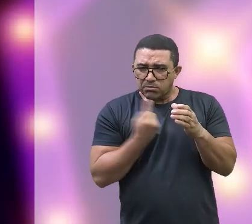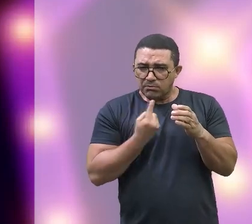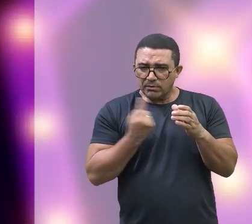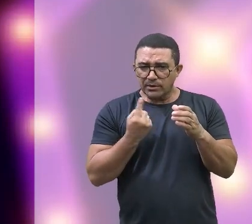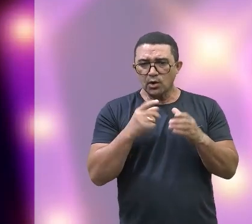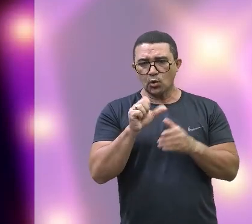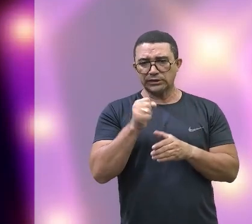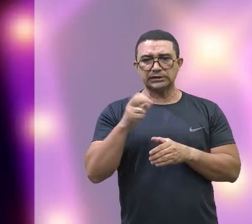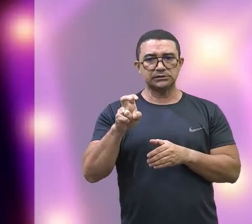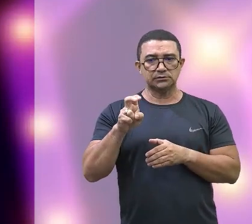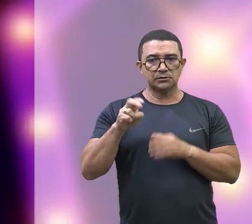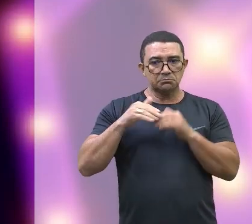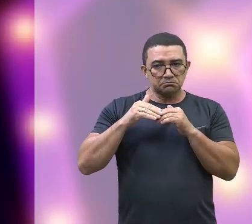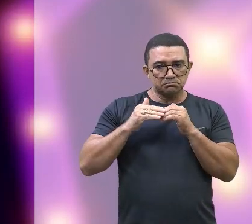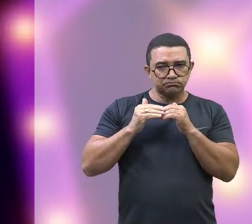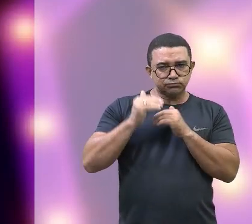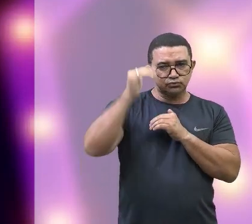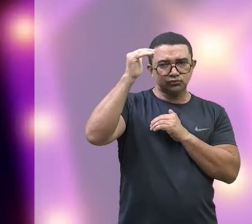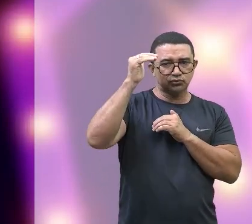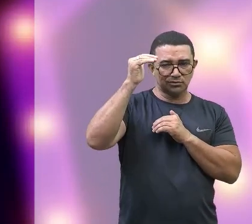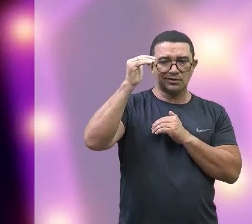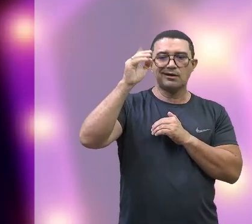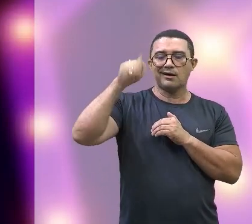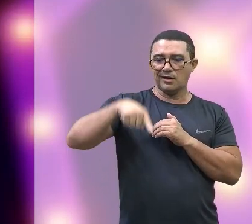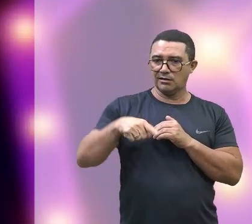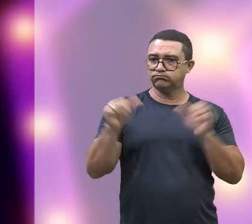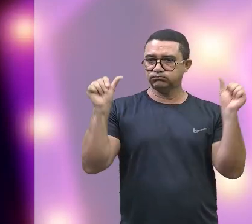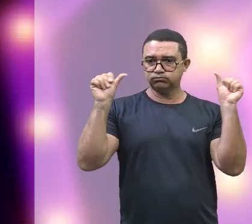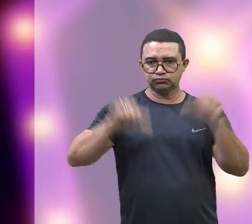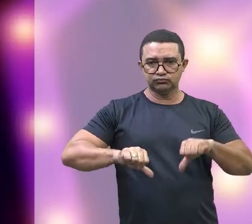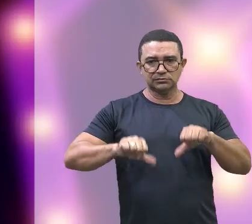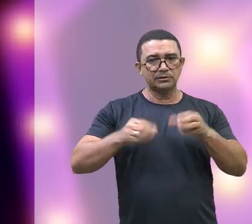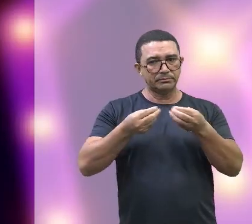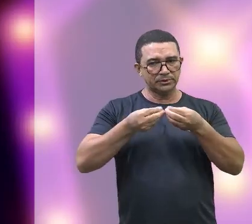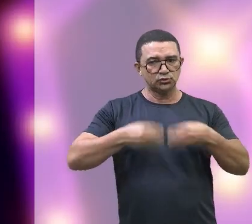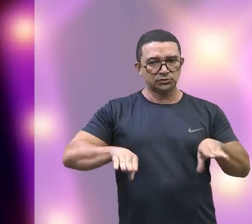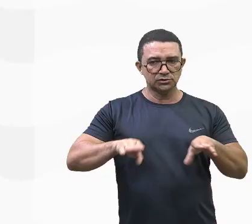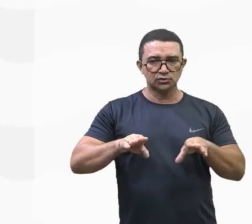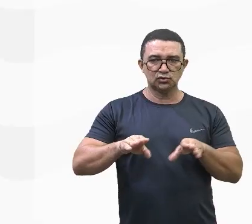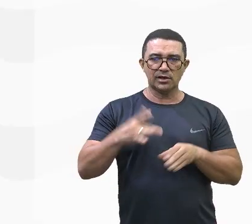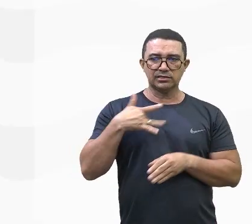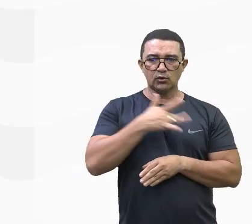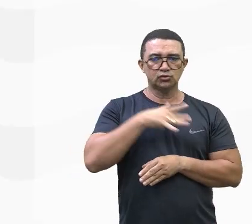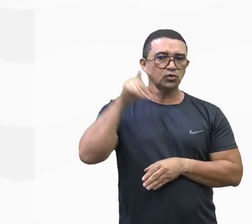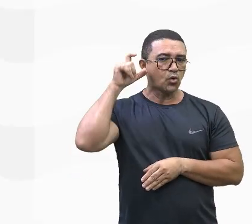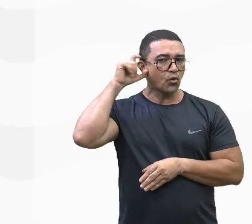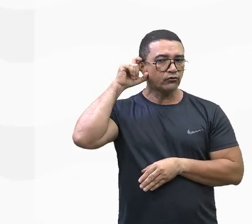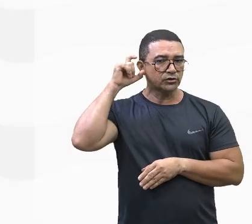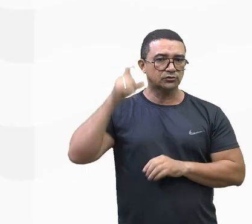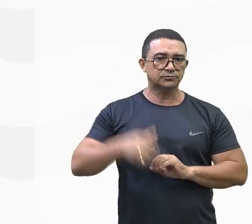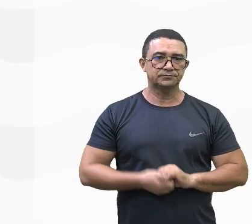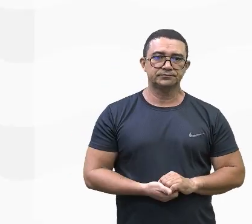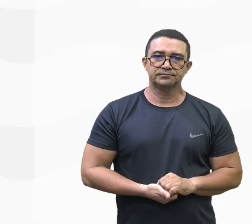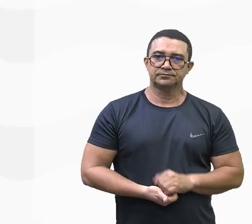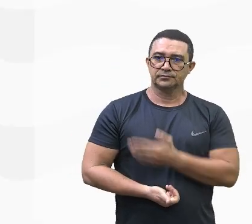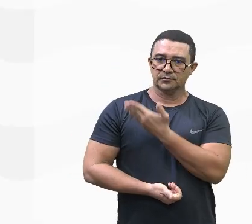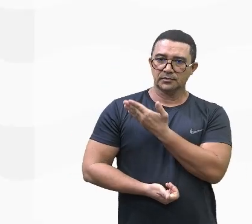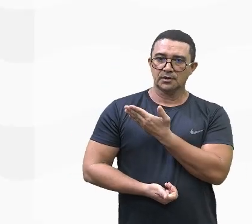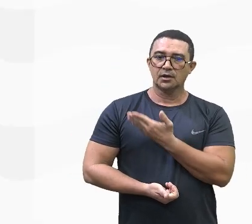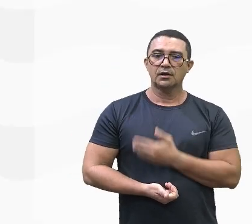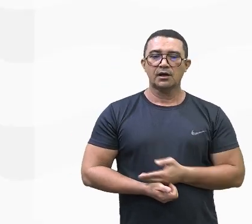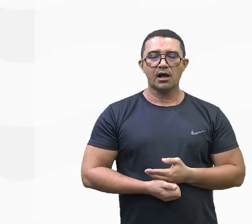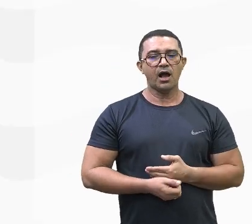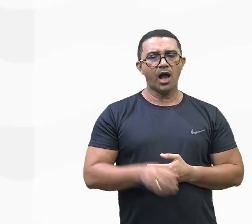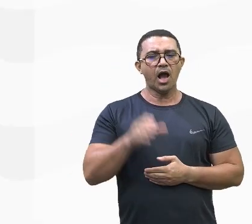decibéis. Daí para cima, altamente prejudicial, ok? Vamos lá comigo a esse texto. Ouça música